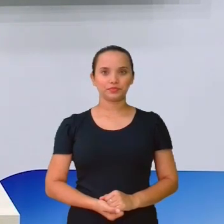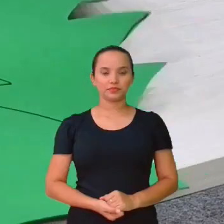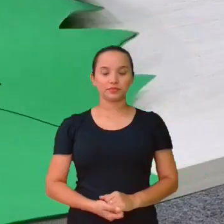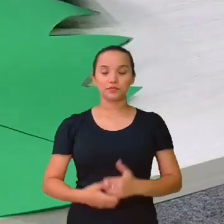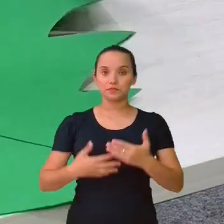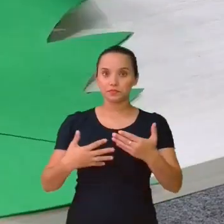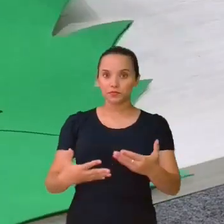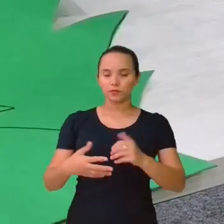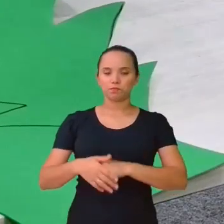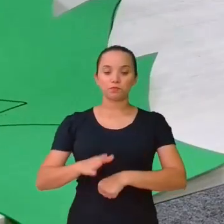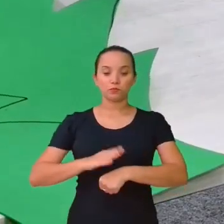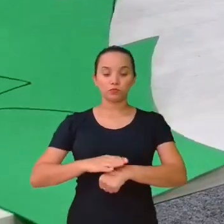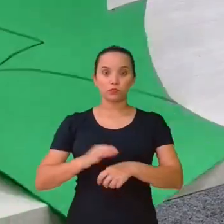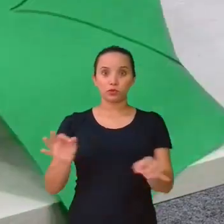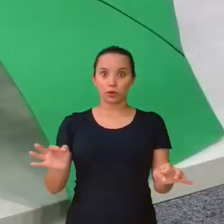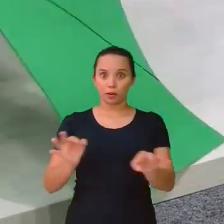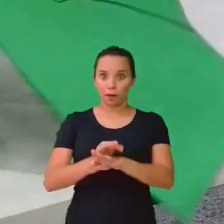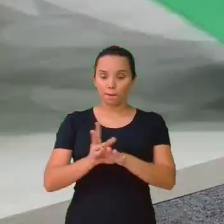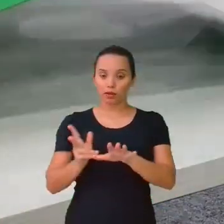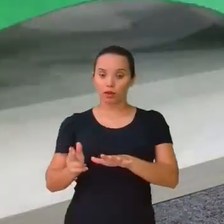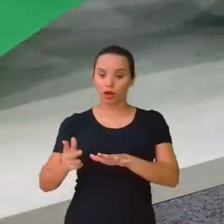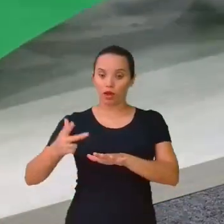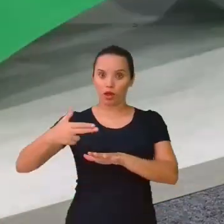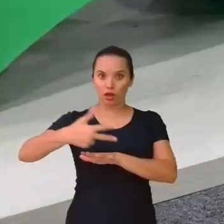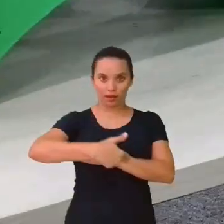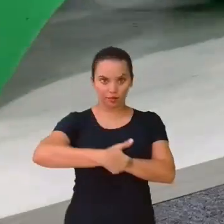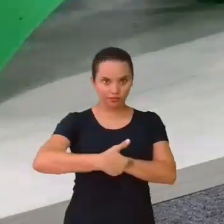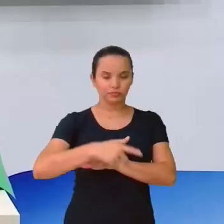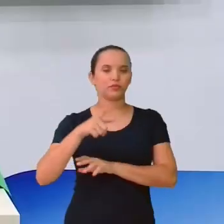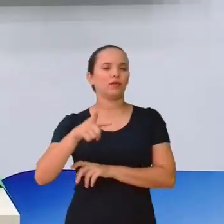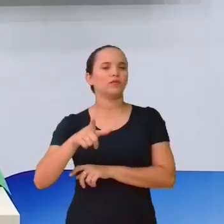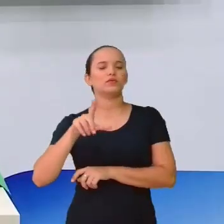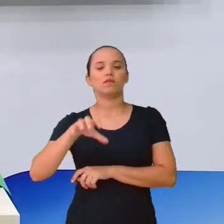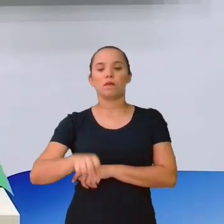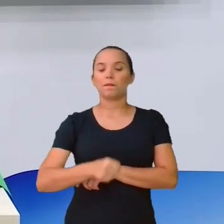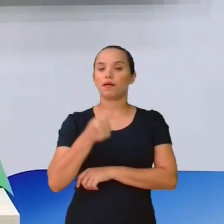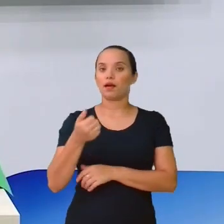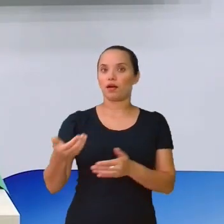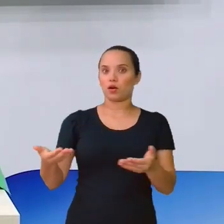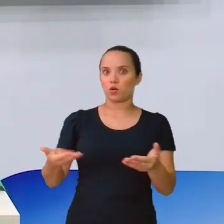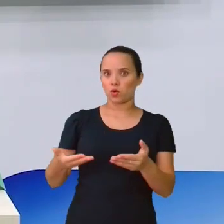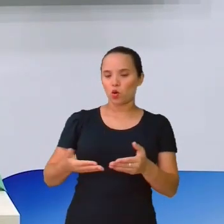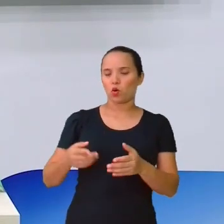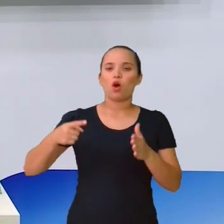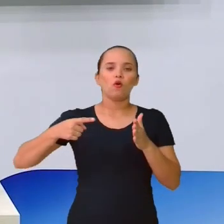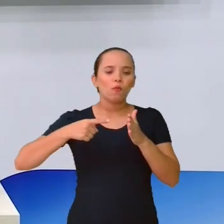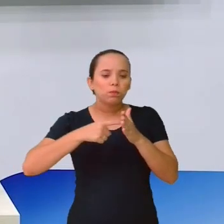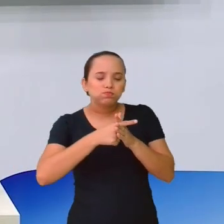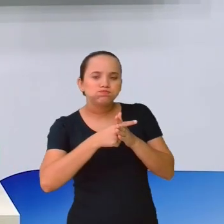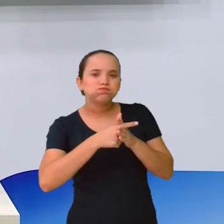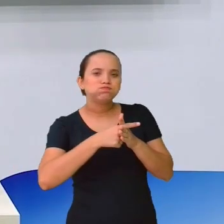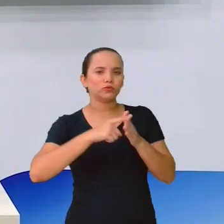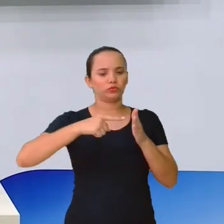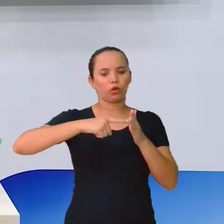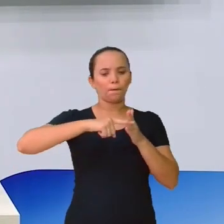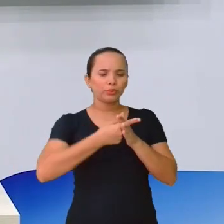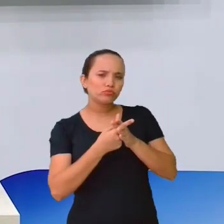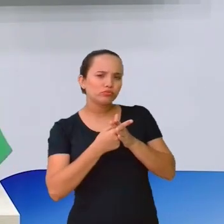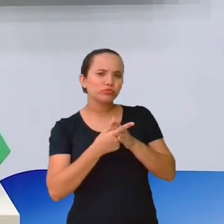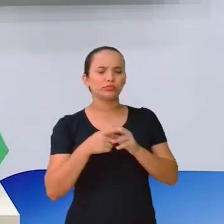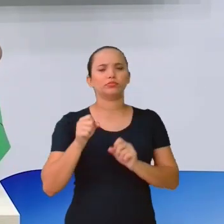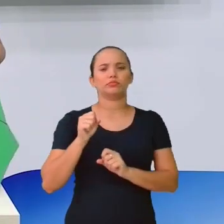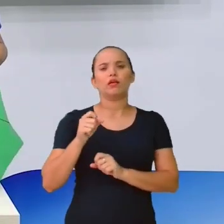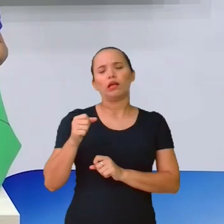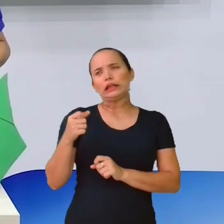Gente, quando vocês terminarem de cortar, vocês vão pegar um furador. Em escola sempre tem,